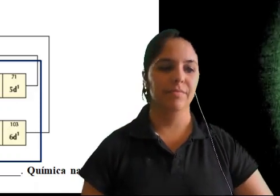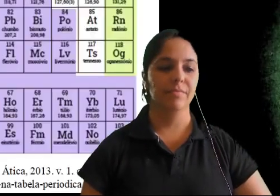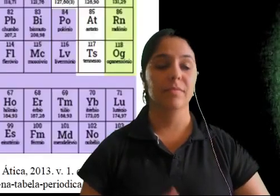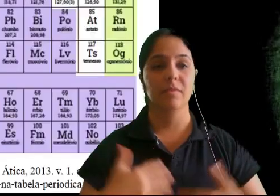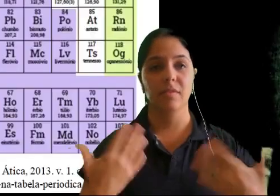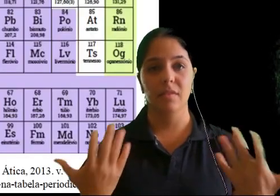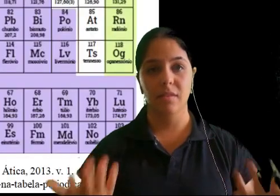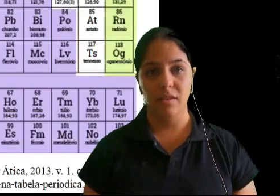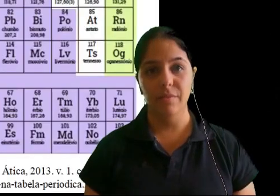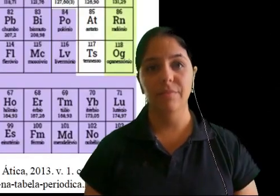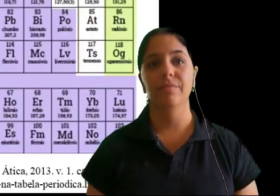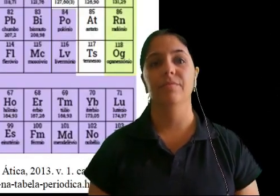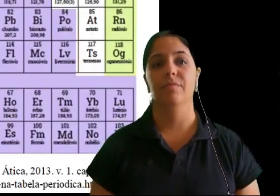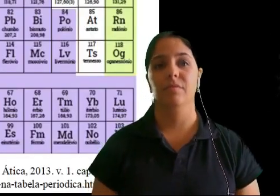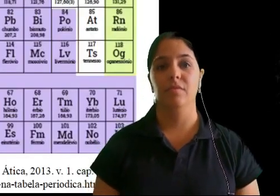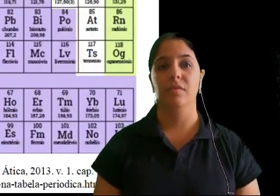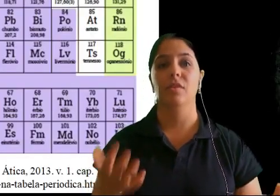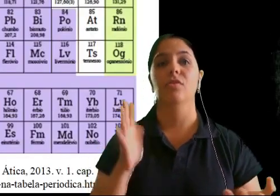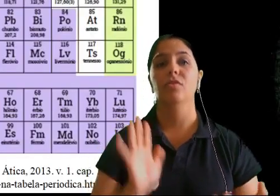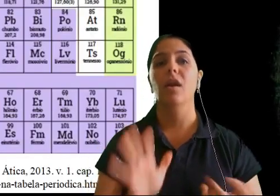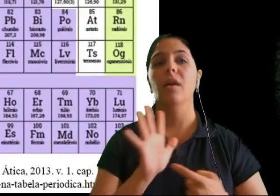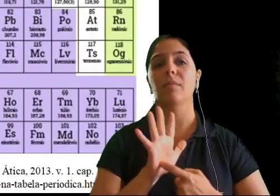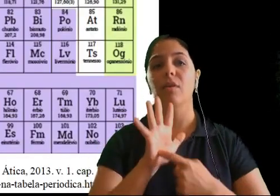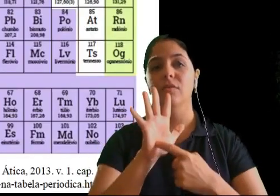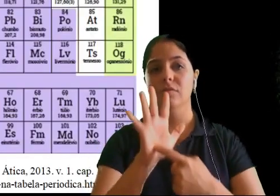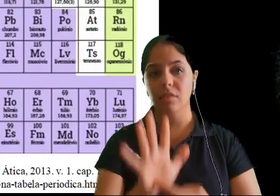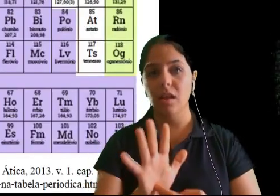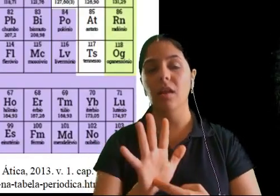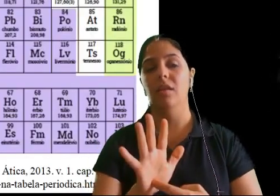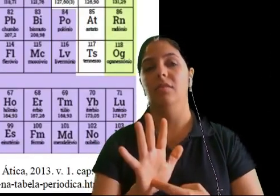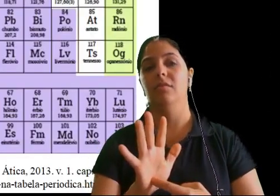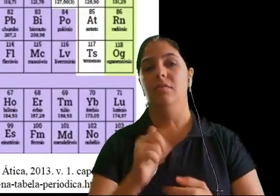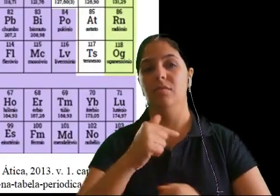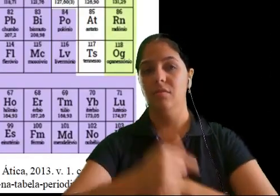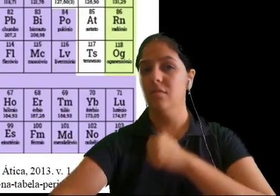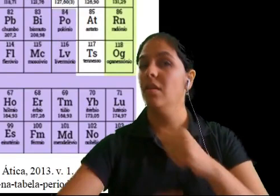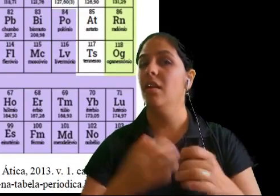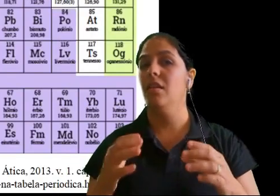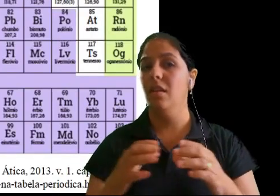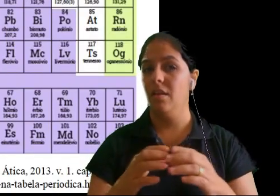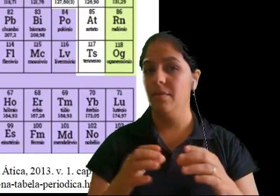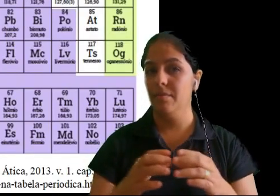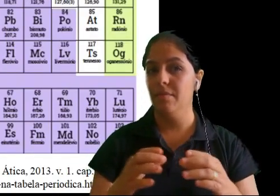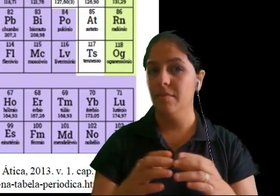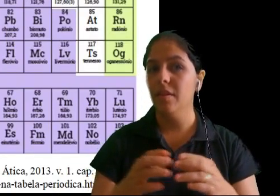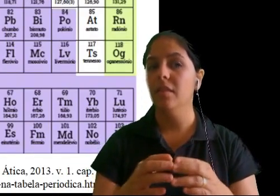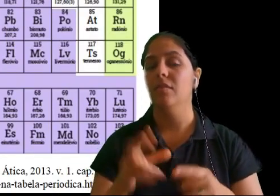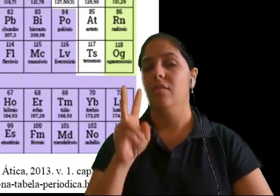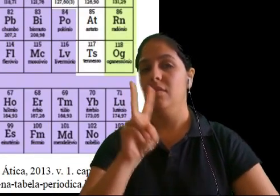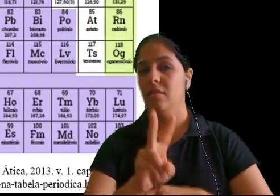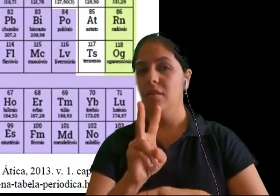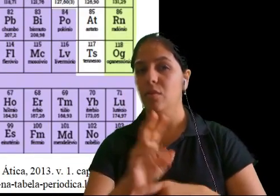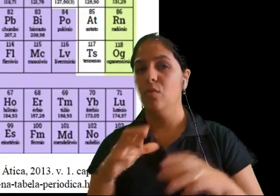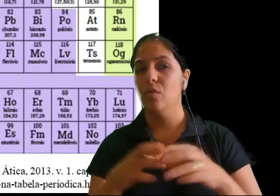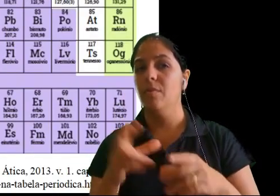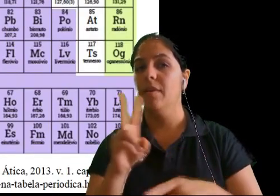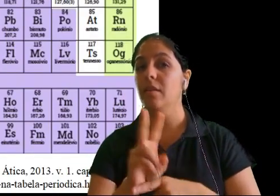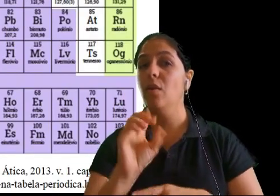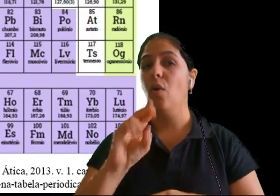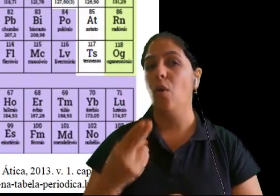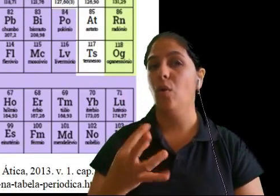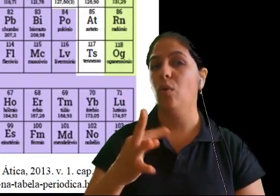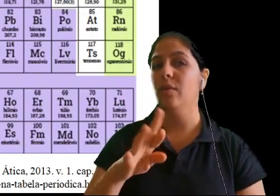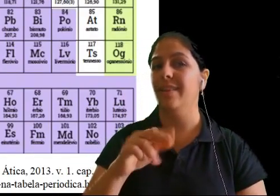periódica. Bom, além de classificarmos os elementos como elementos